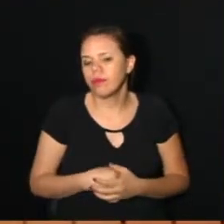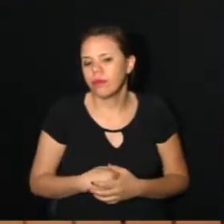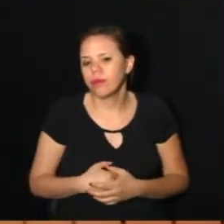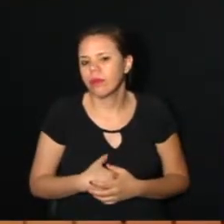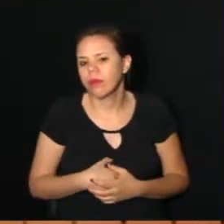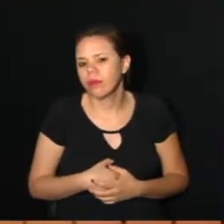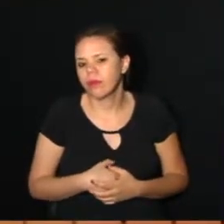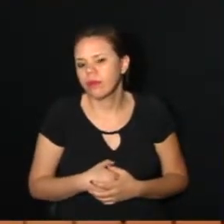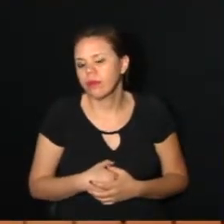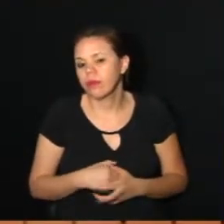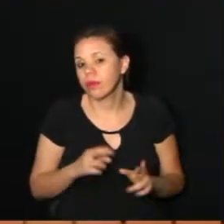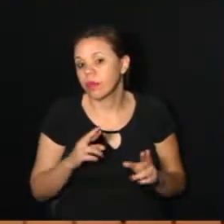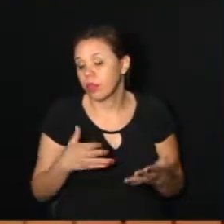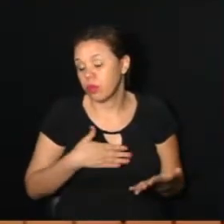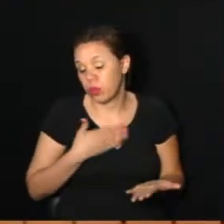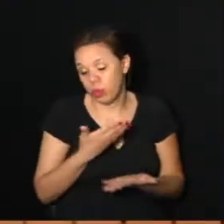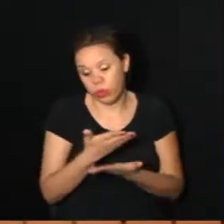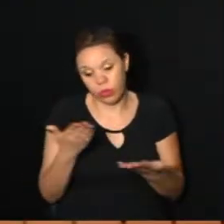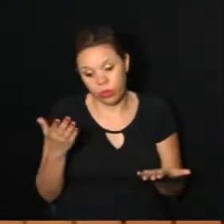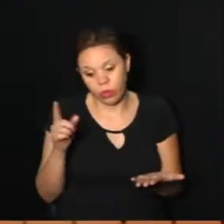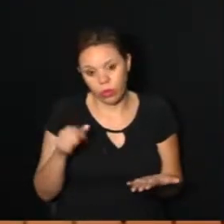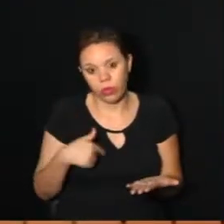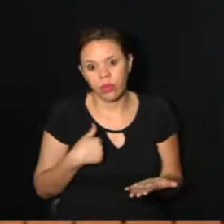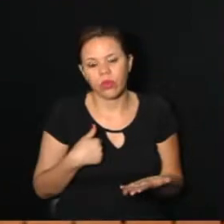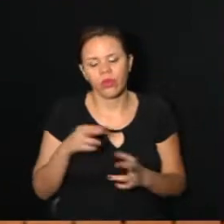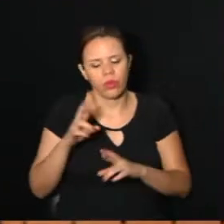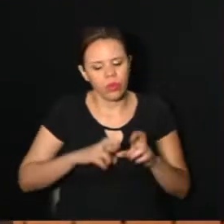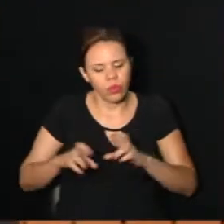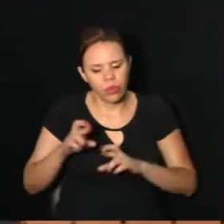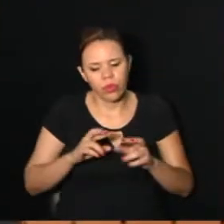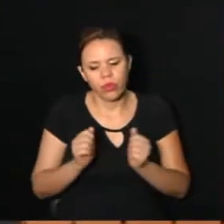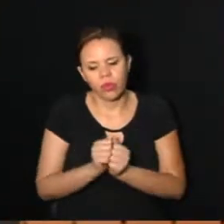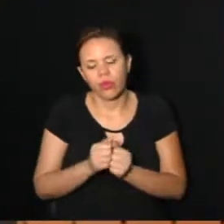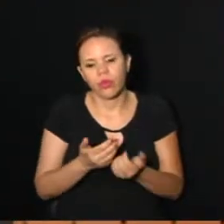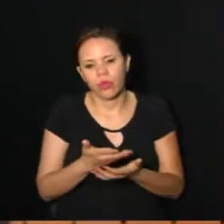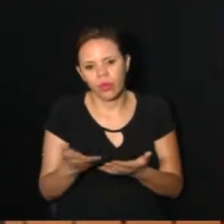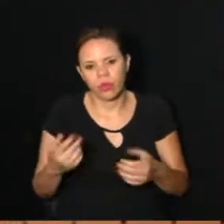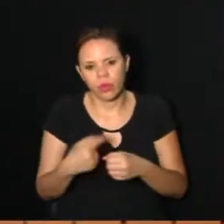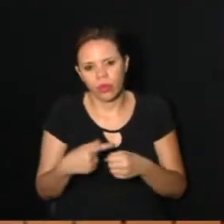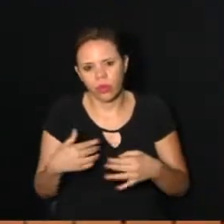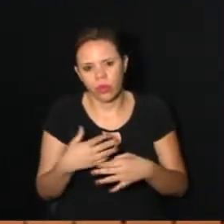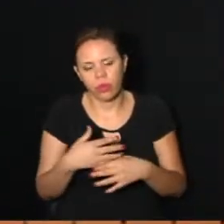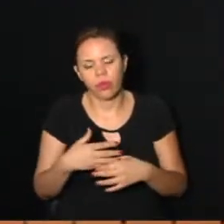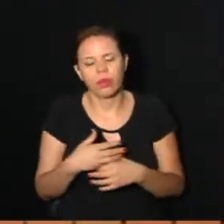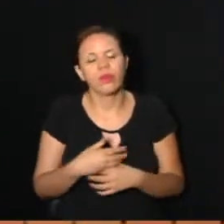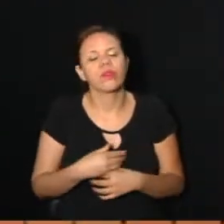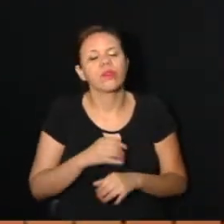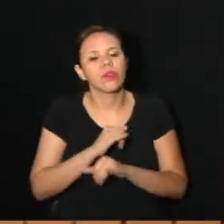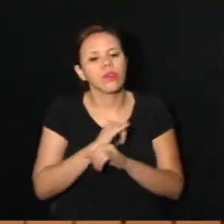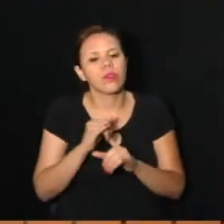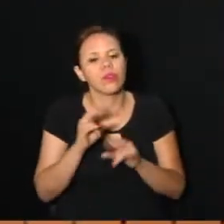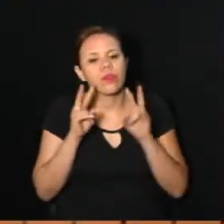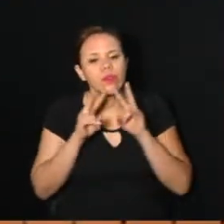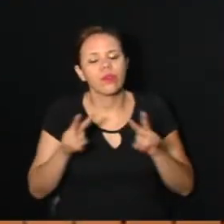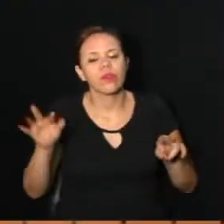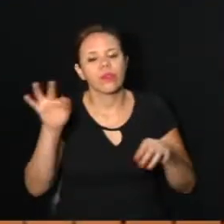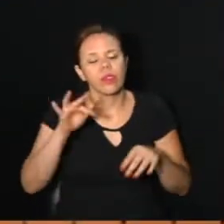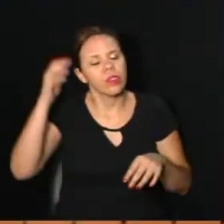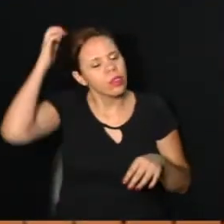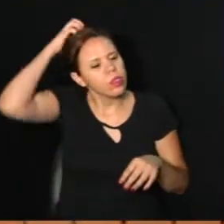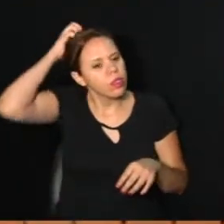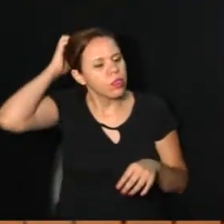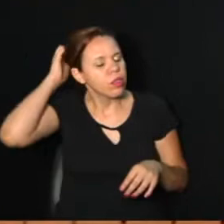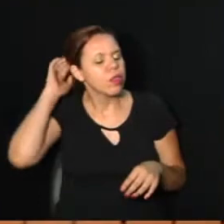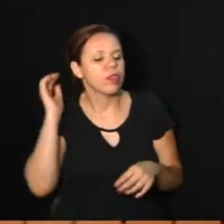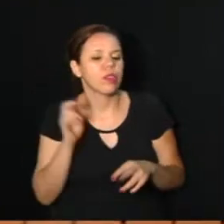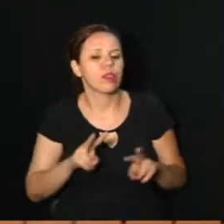aqui, espero não estar assustando vocês, mas eu vou checar com os demais municípios e com a visão federativa também, sempre